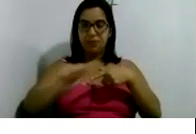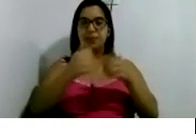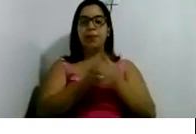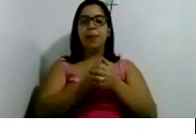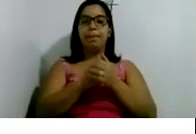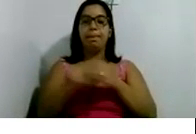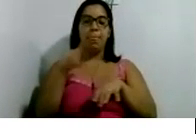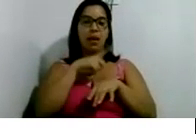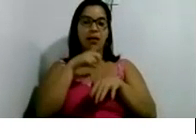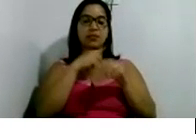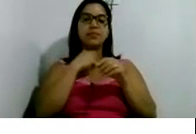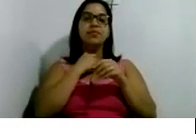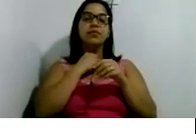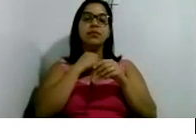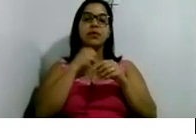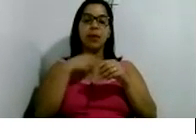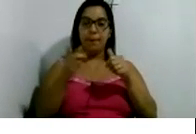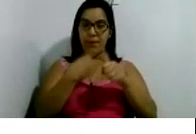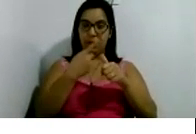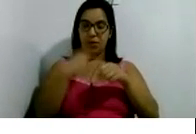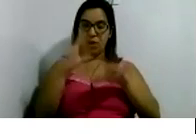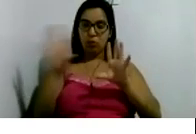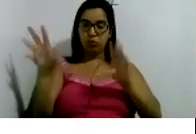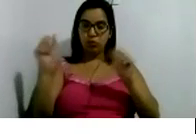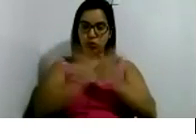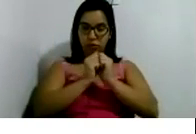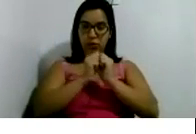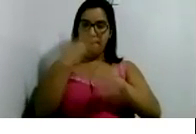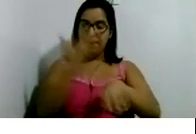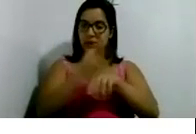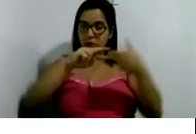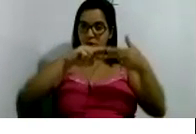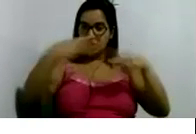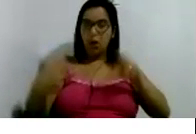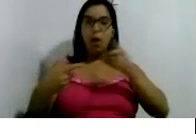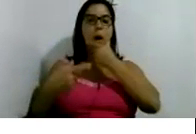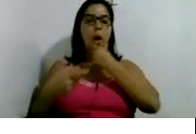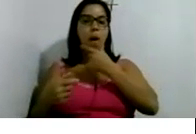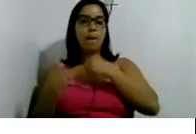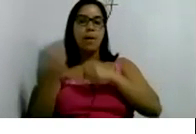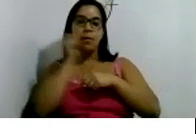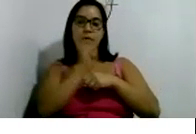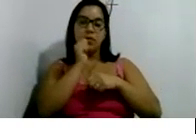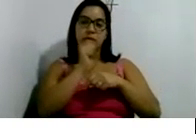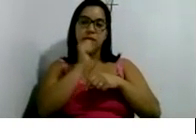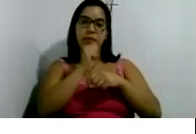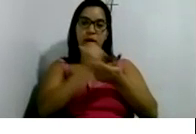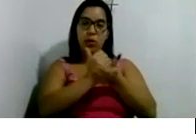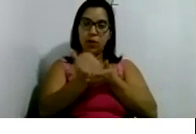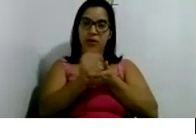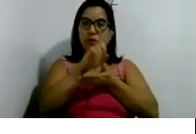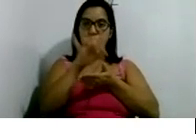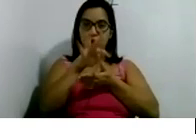ali naquele momento a união do material genético masculino e feminino para a primeira clivagem do zigoto.